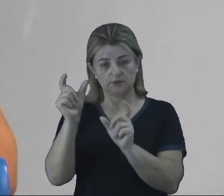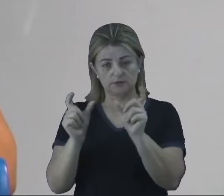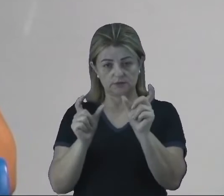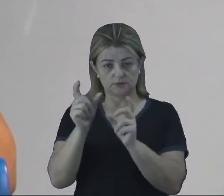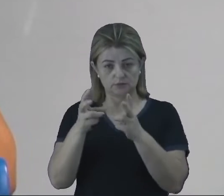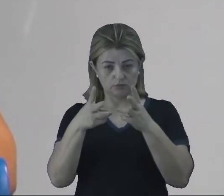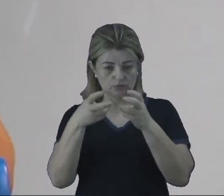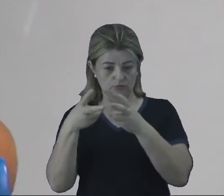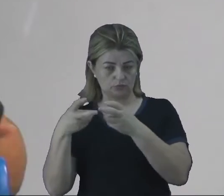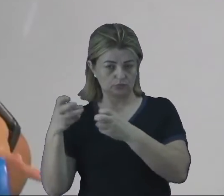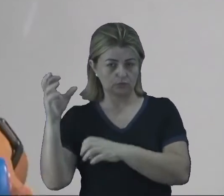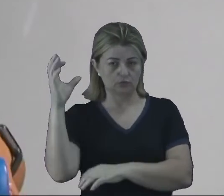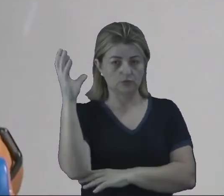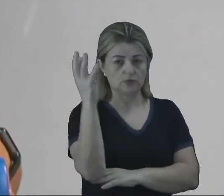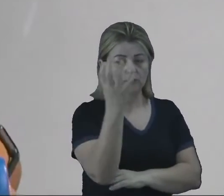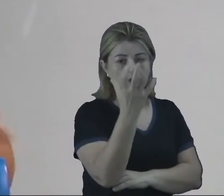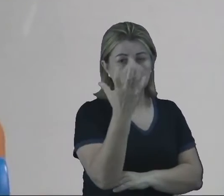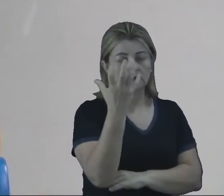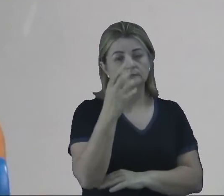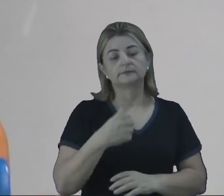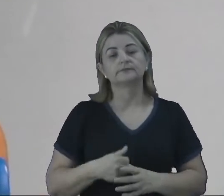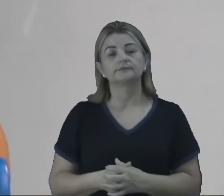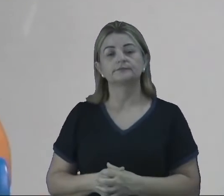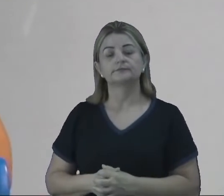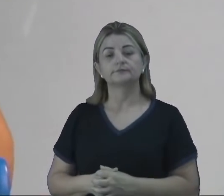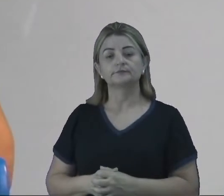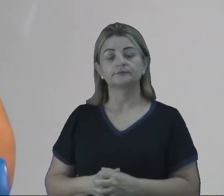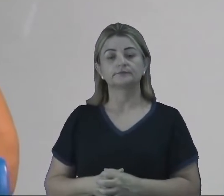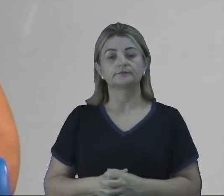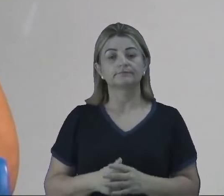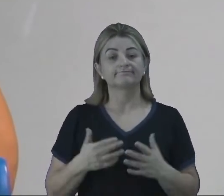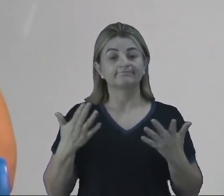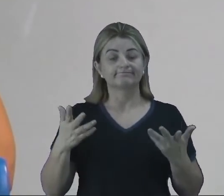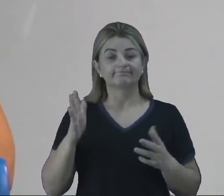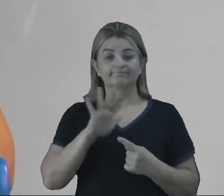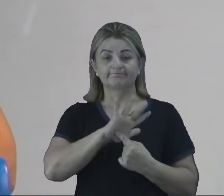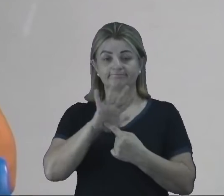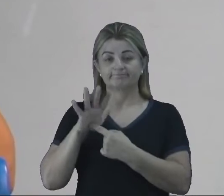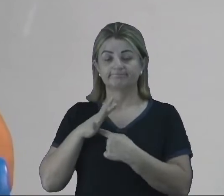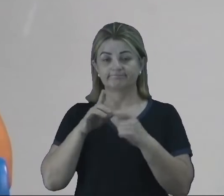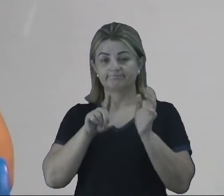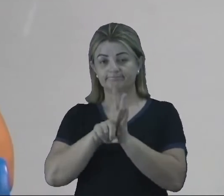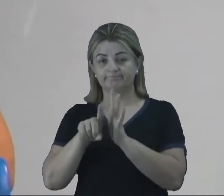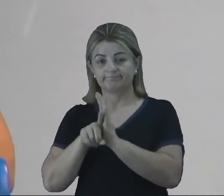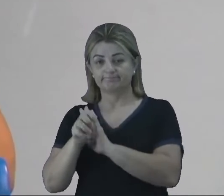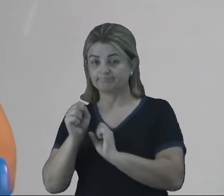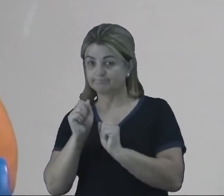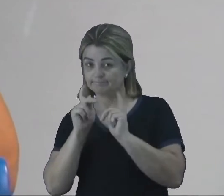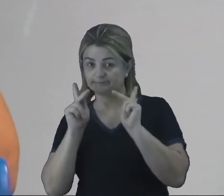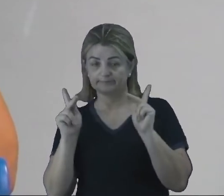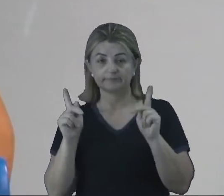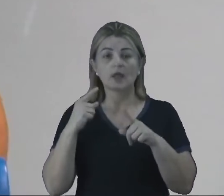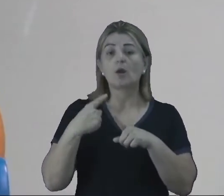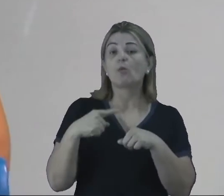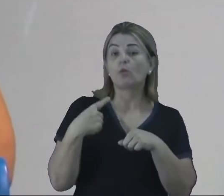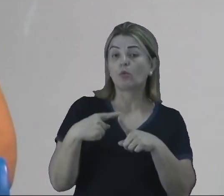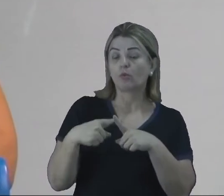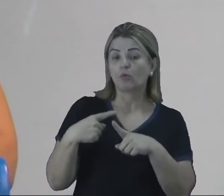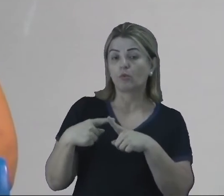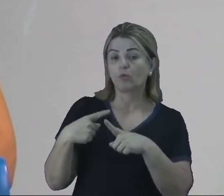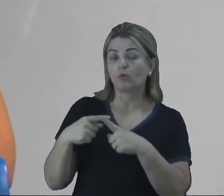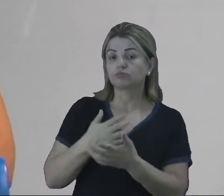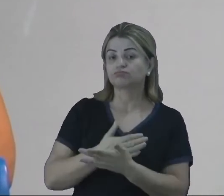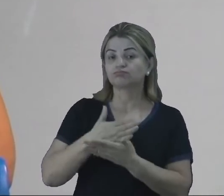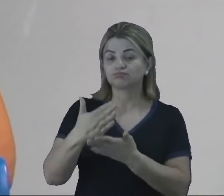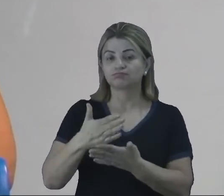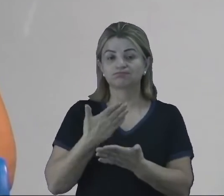O gabarito dessa questão é letra C. O texto B, ele aborda o tema da nação, assim